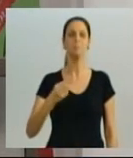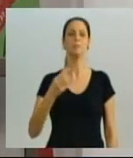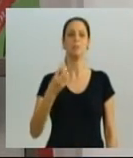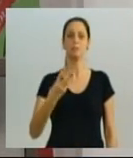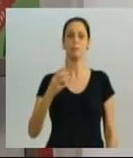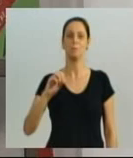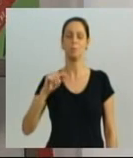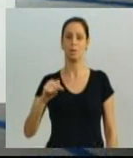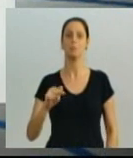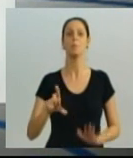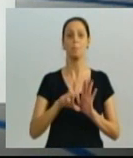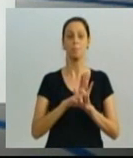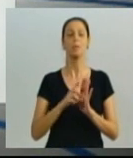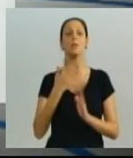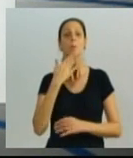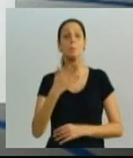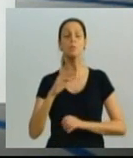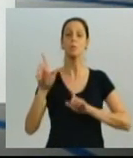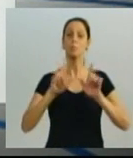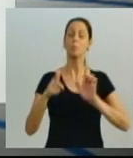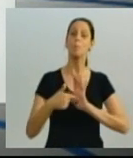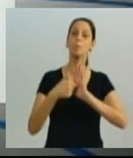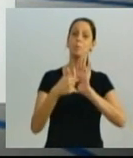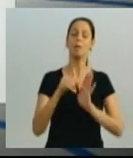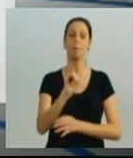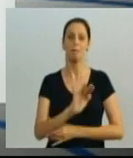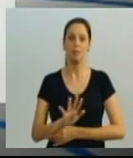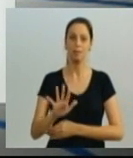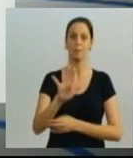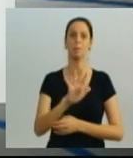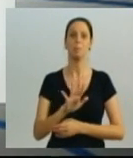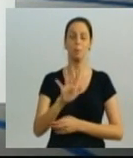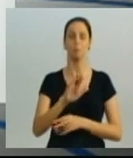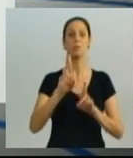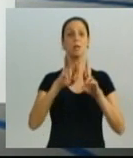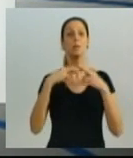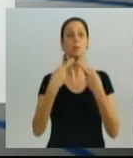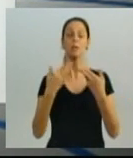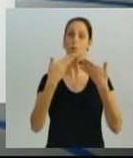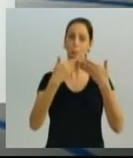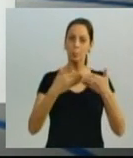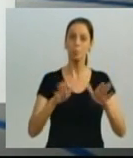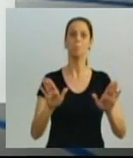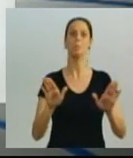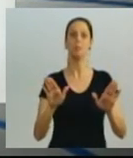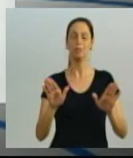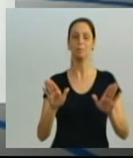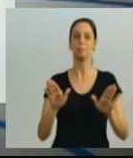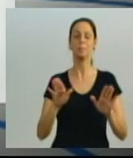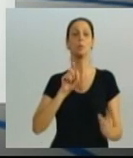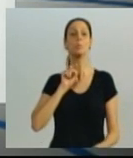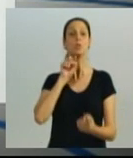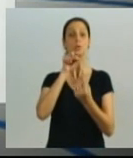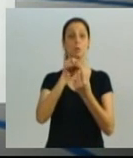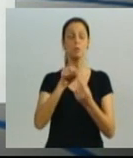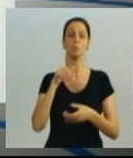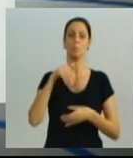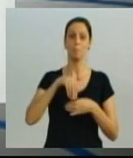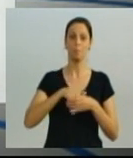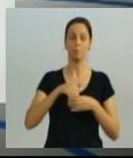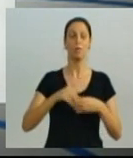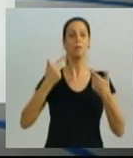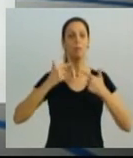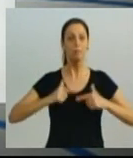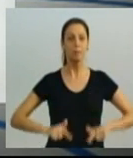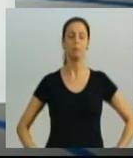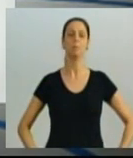pode soltar as imagens. Reunião pública com a lógica de eleições limpas, e